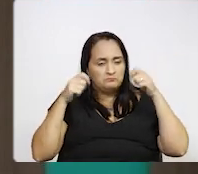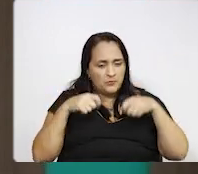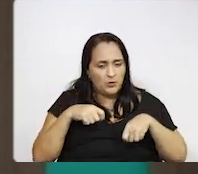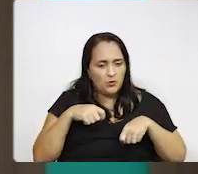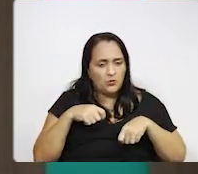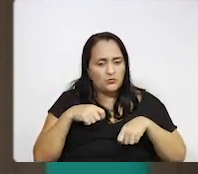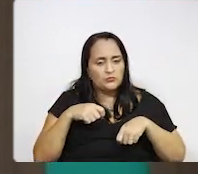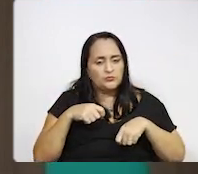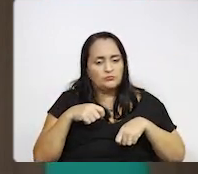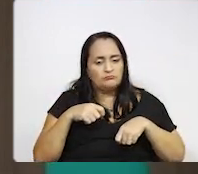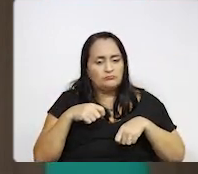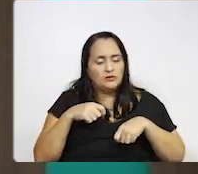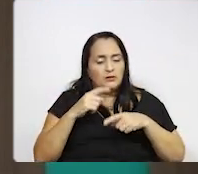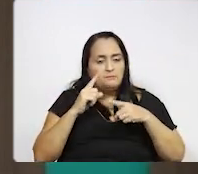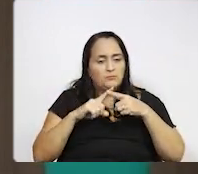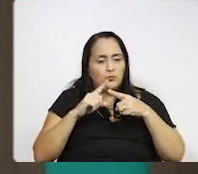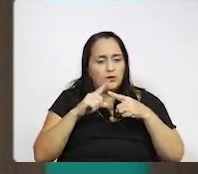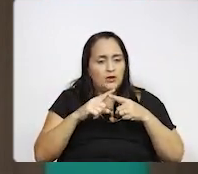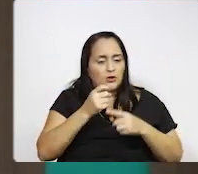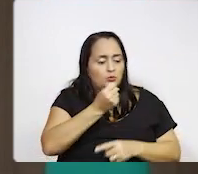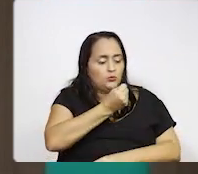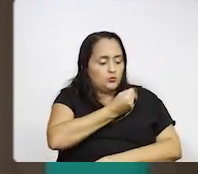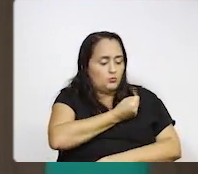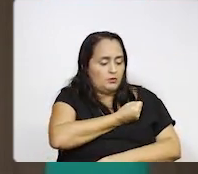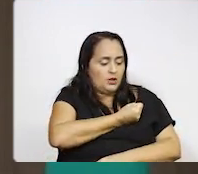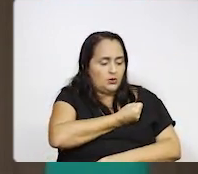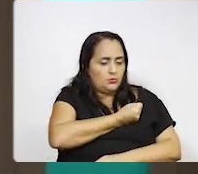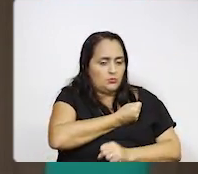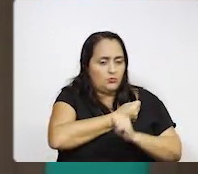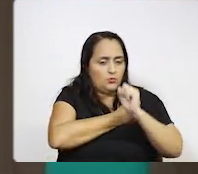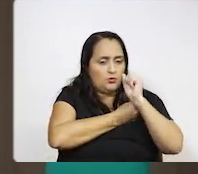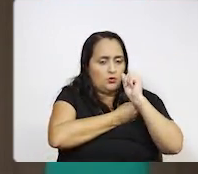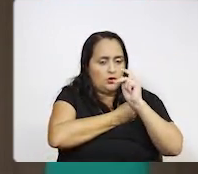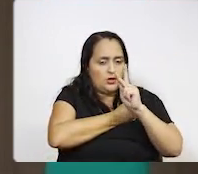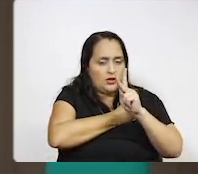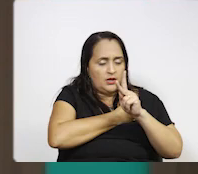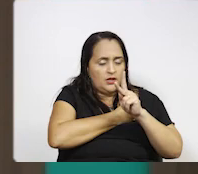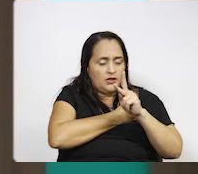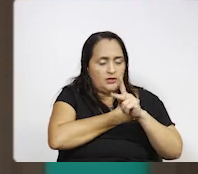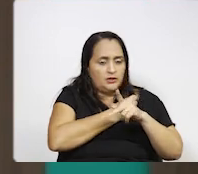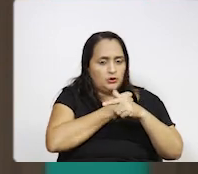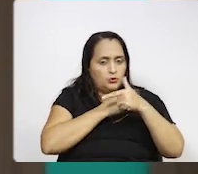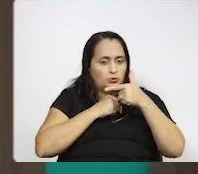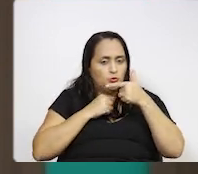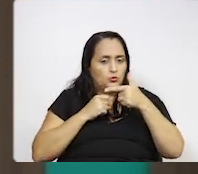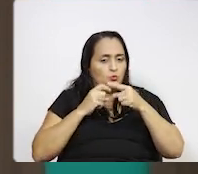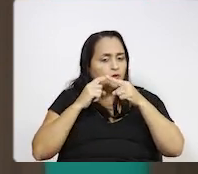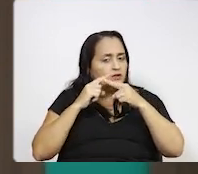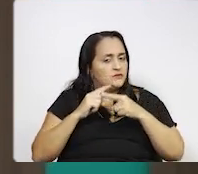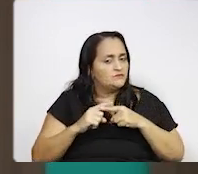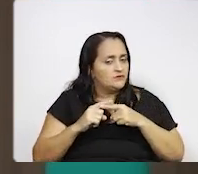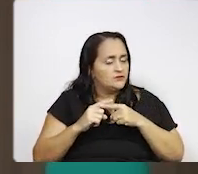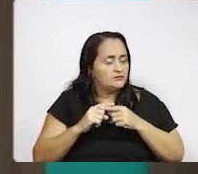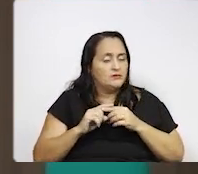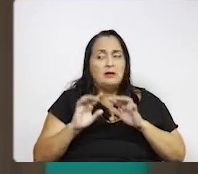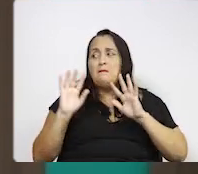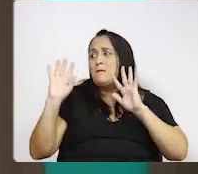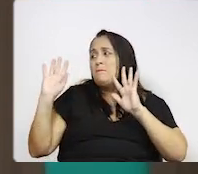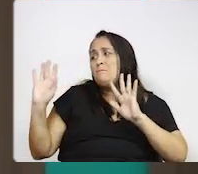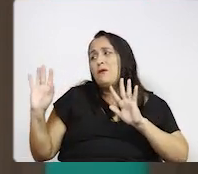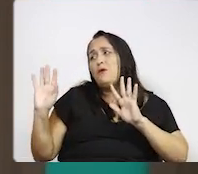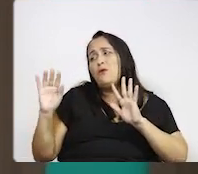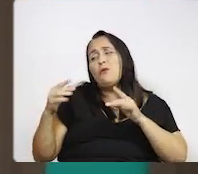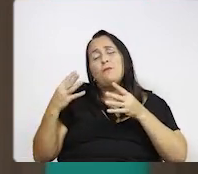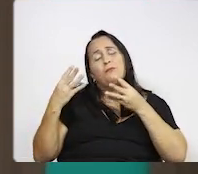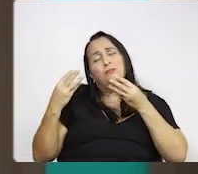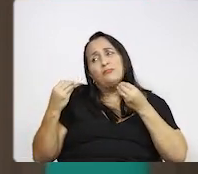percorrer. Numerador, duas vezes o denominador. Beleza. Ah, Pró, mas esse caminho para mim é mais